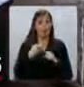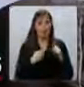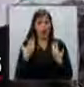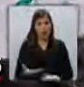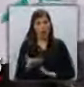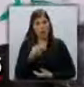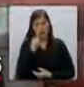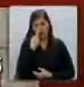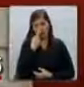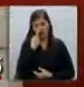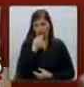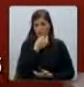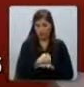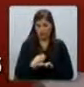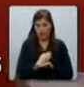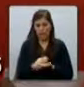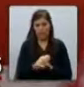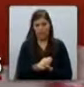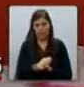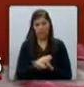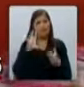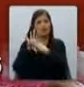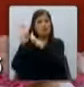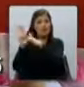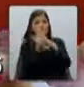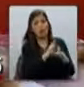remeter-se ao silêncio e esperar seis reencontros há muito desejado se